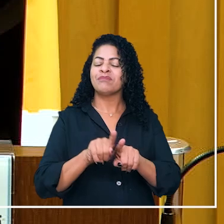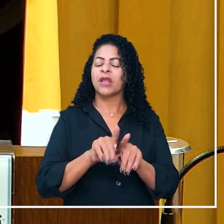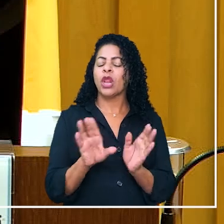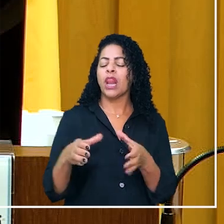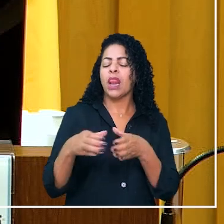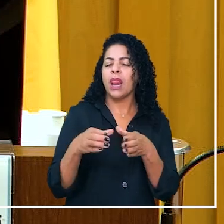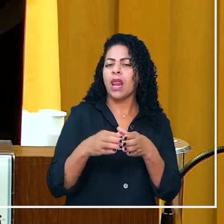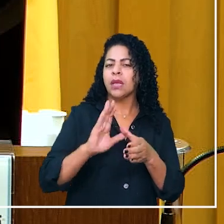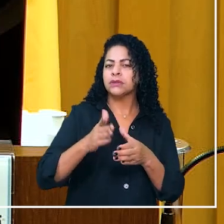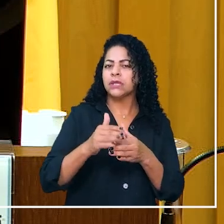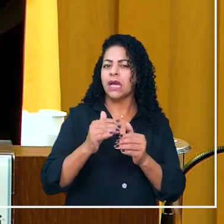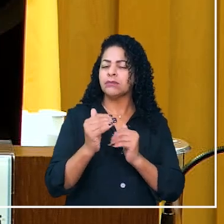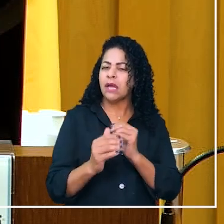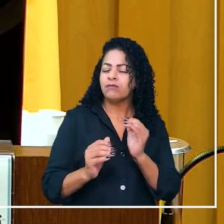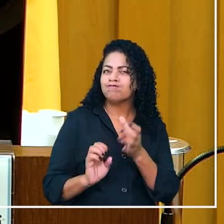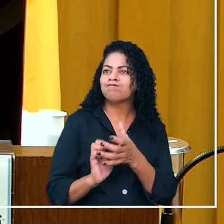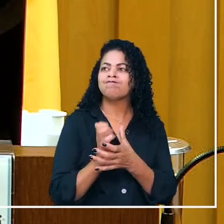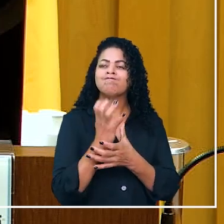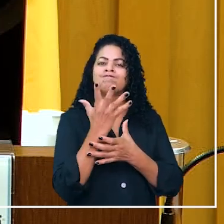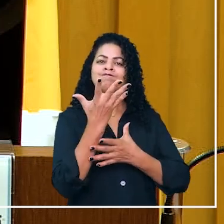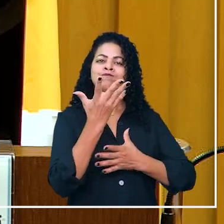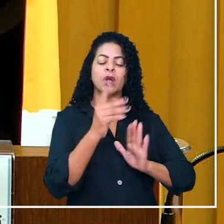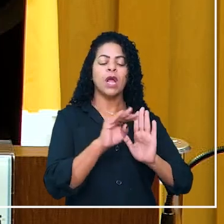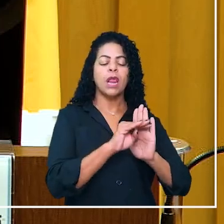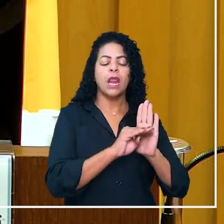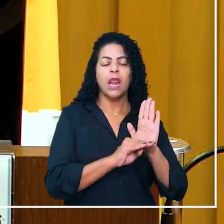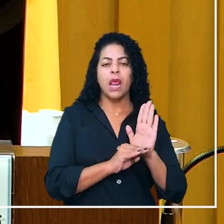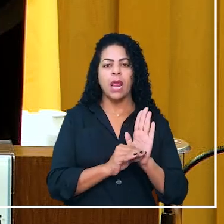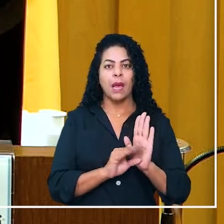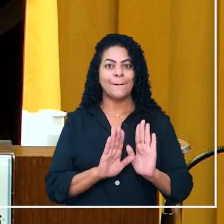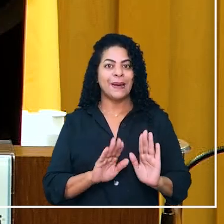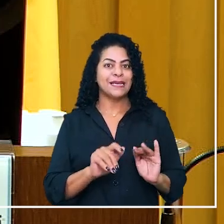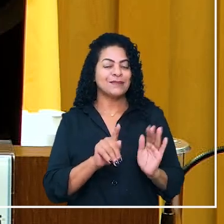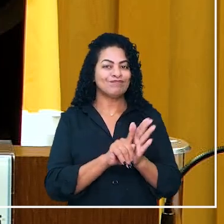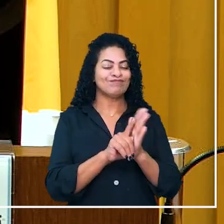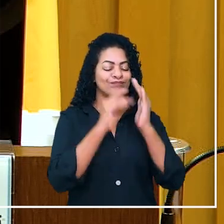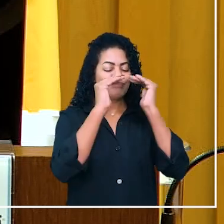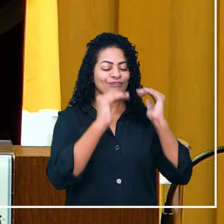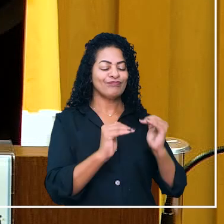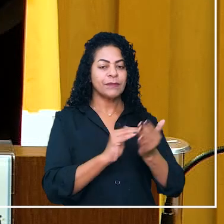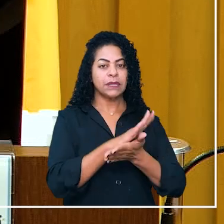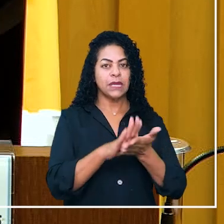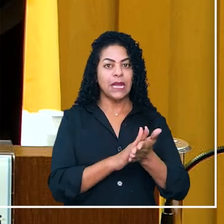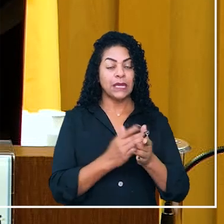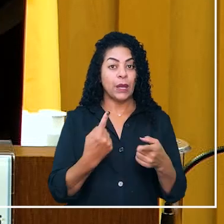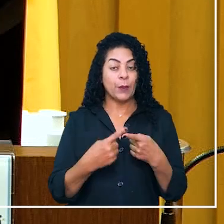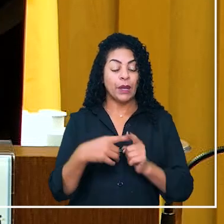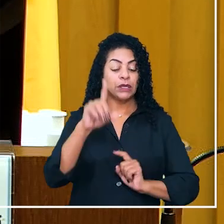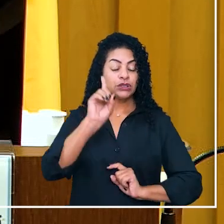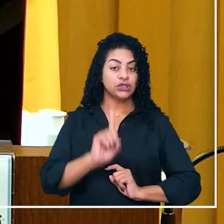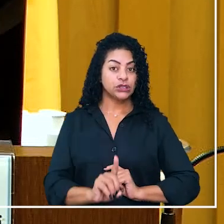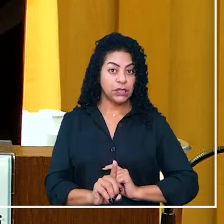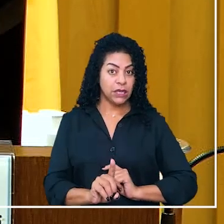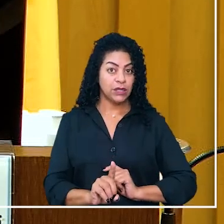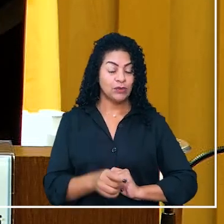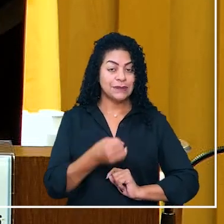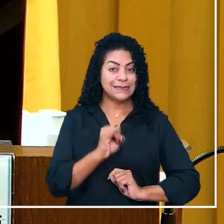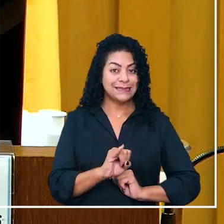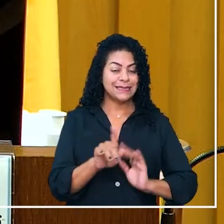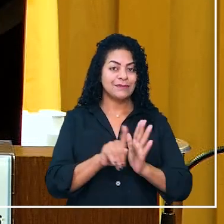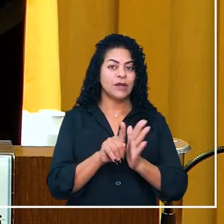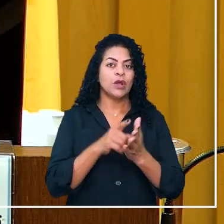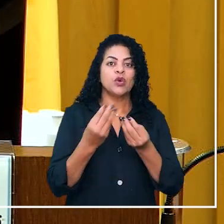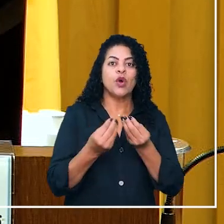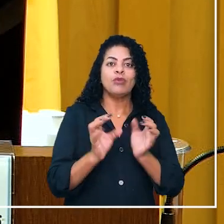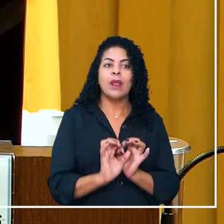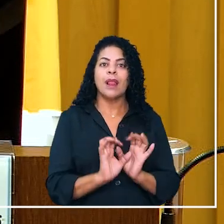negociais coletivos podem criar norma jurídica, mas não podem prevalecer se implicarem renúncia de direitos ou se tratarem de